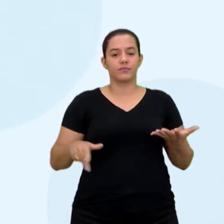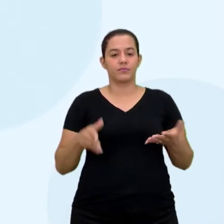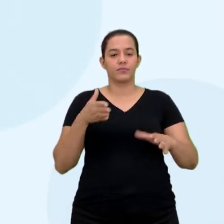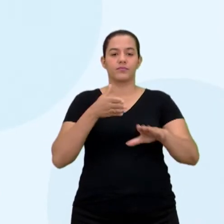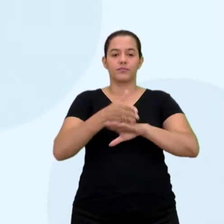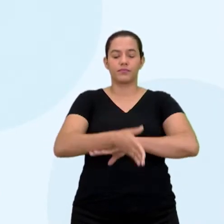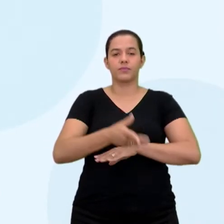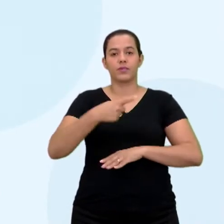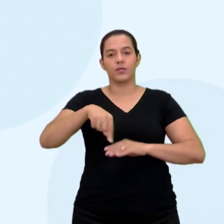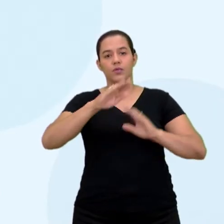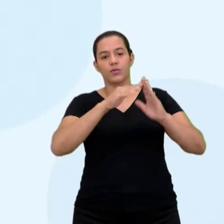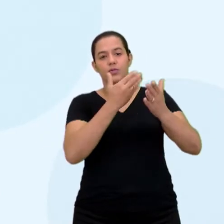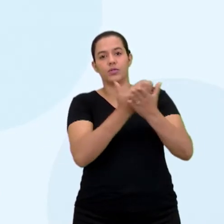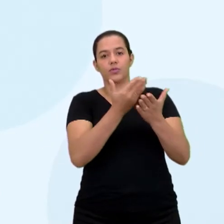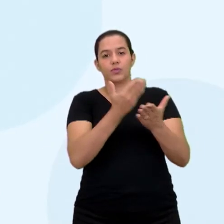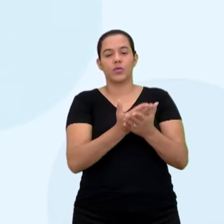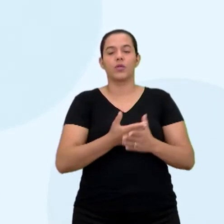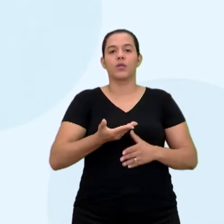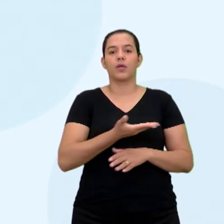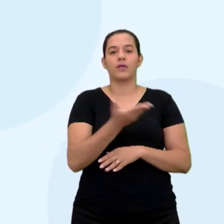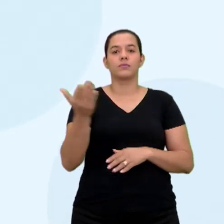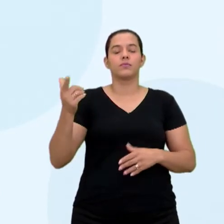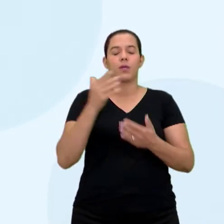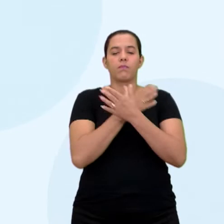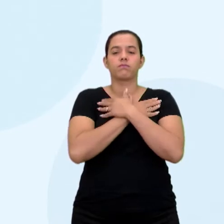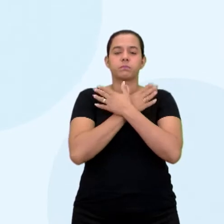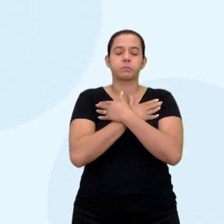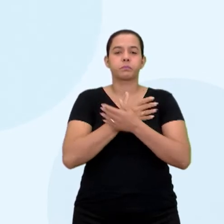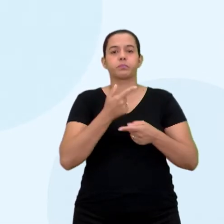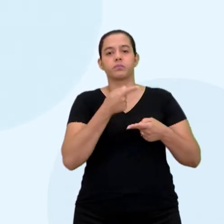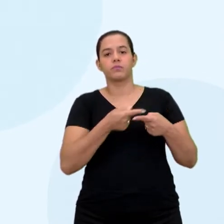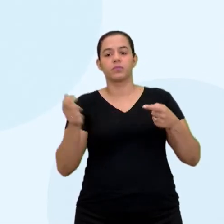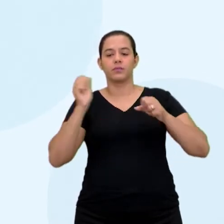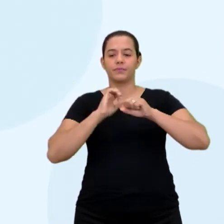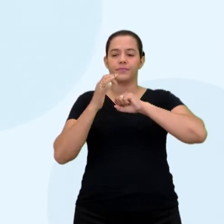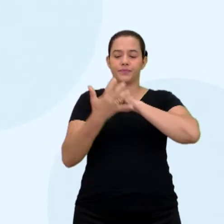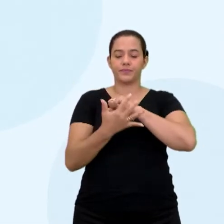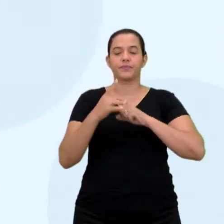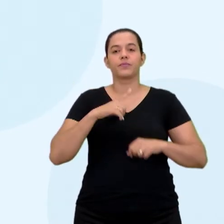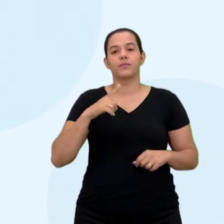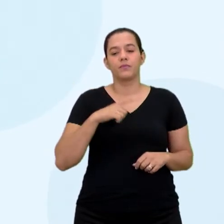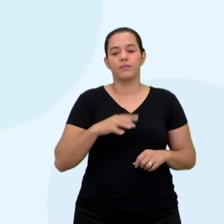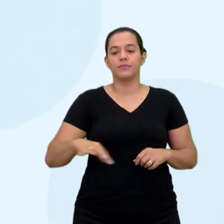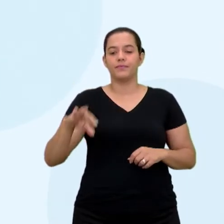evasão escolar em razão do desemprego familiar durante a pandemia. Nossa, isso aí eu coloquei